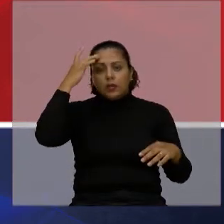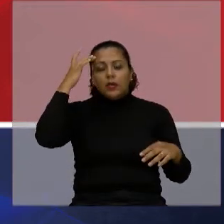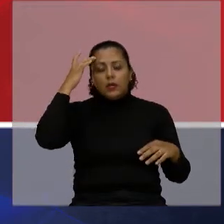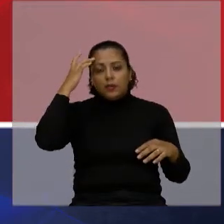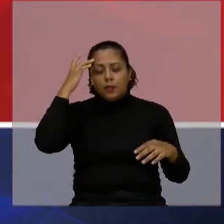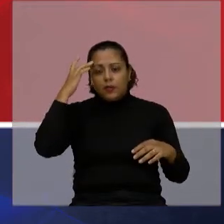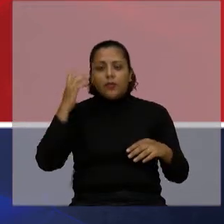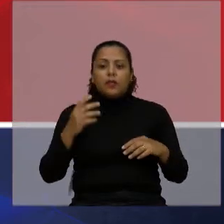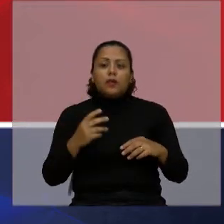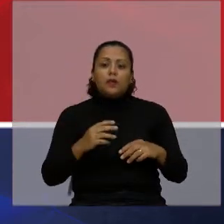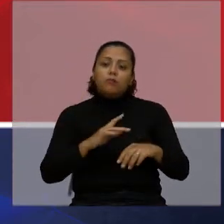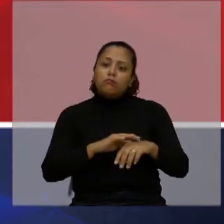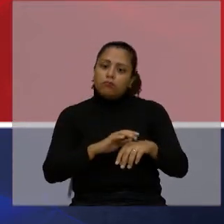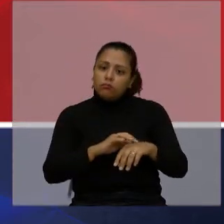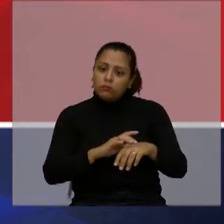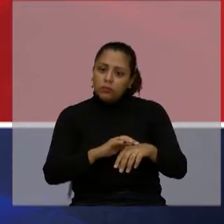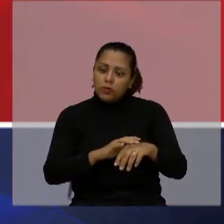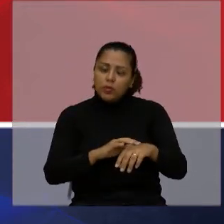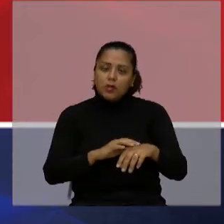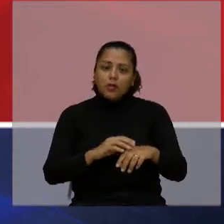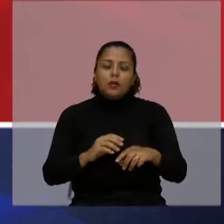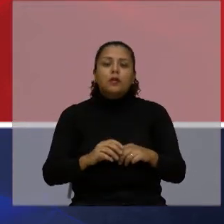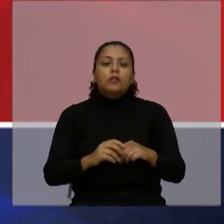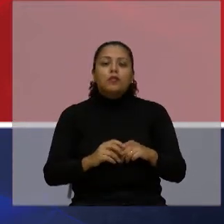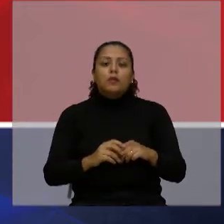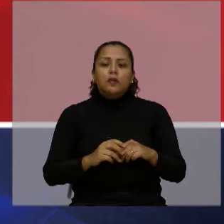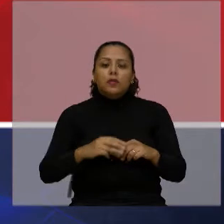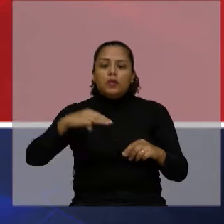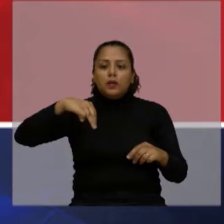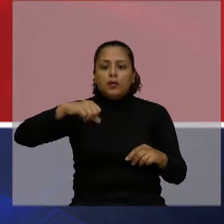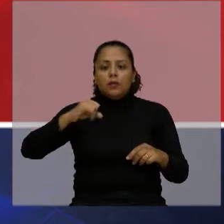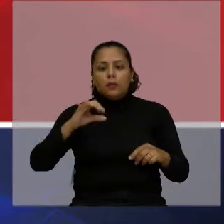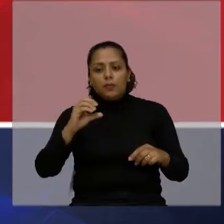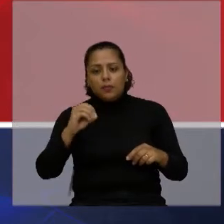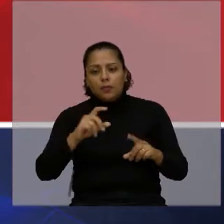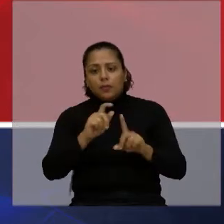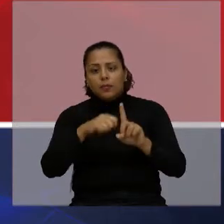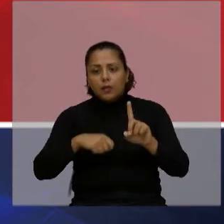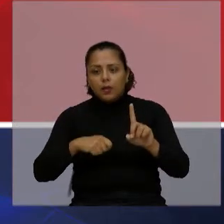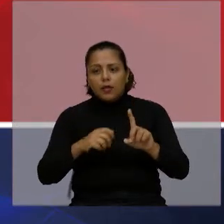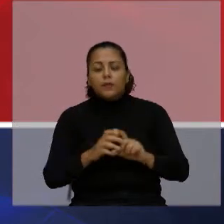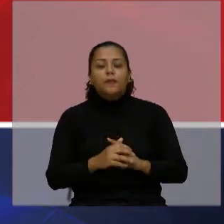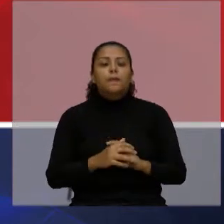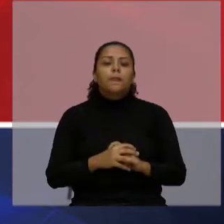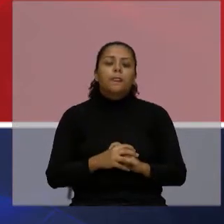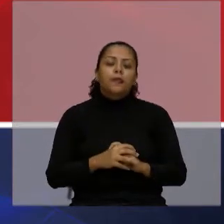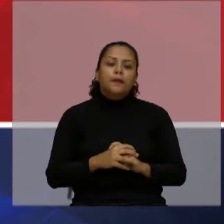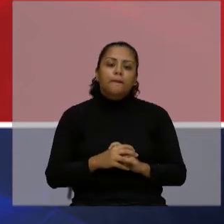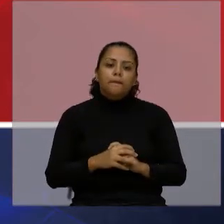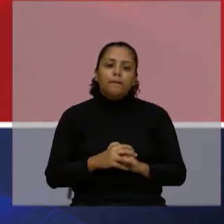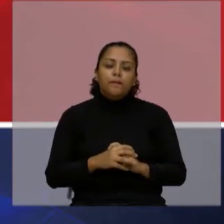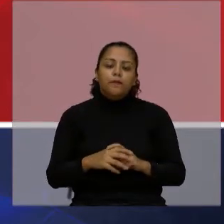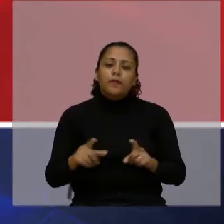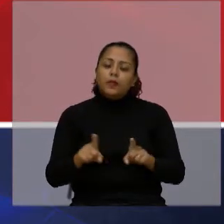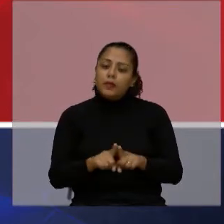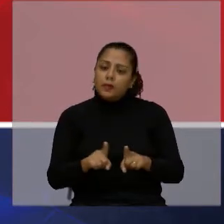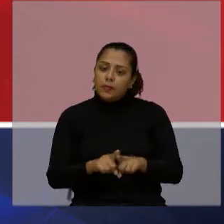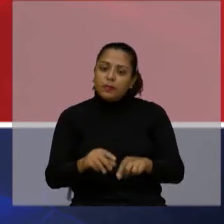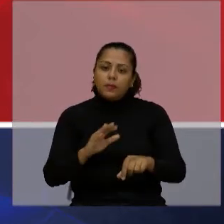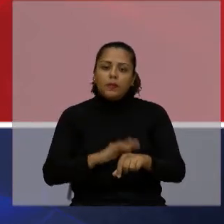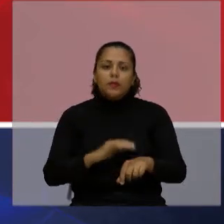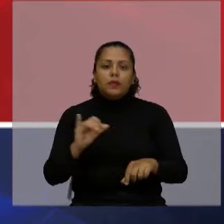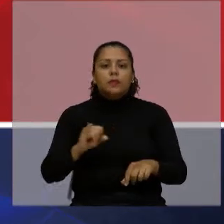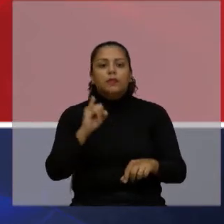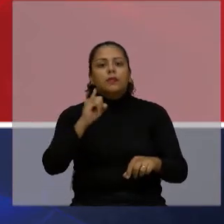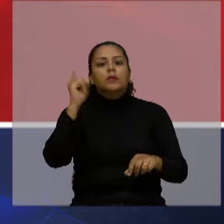partir de maio. Matéria da Folha de 20 de abril de 2021. E pessoas com prioridades, né, do